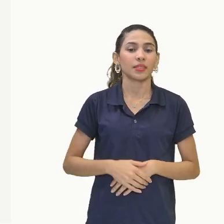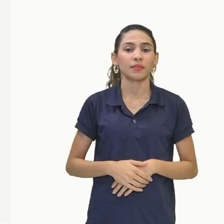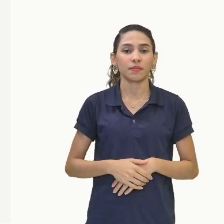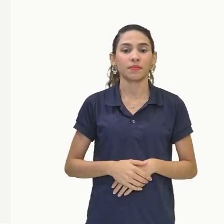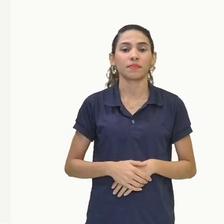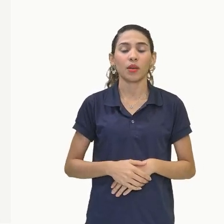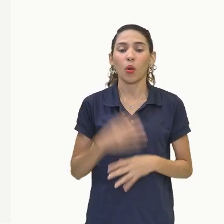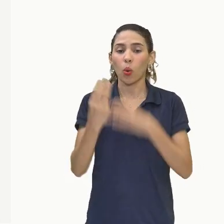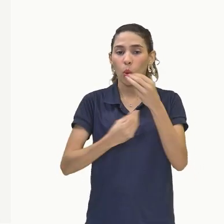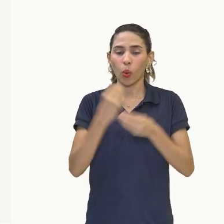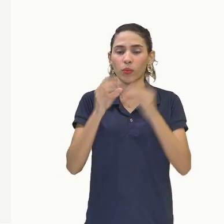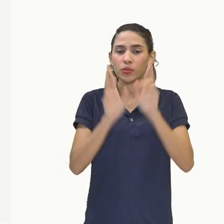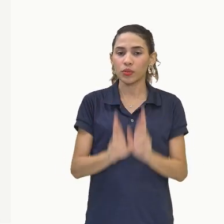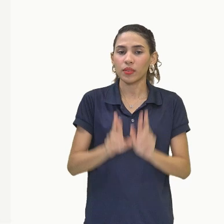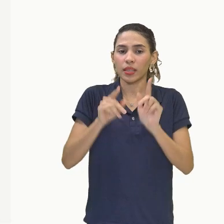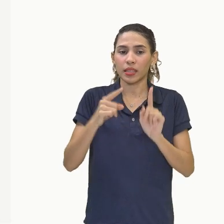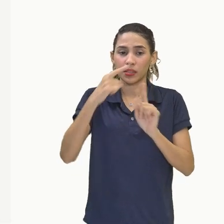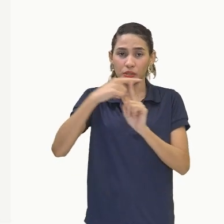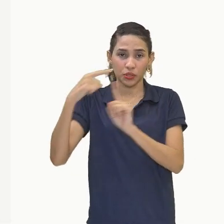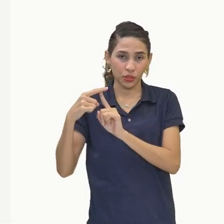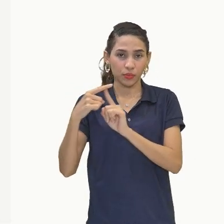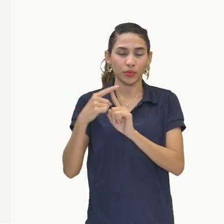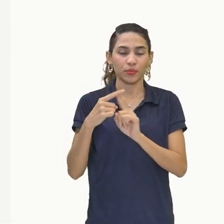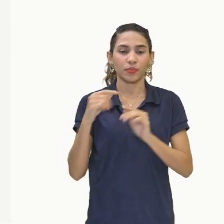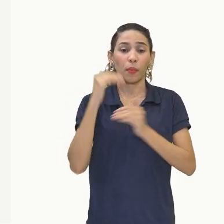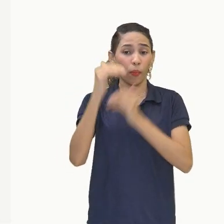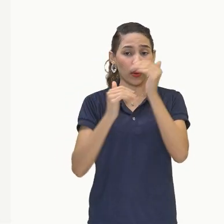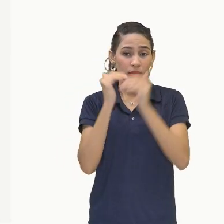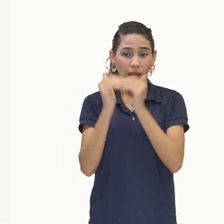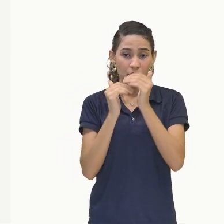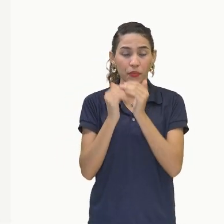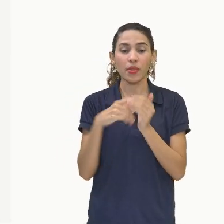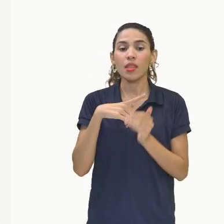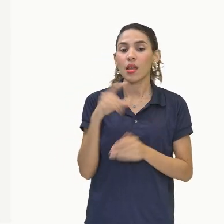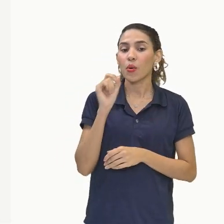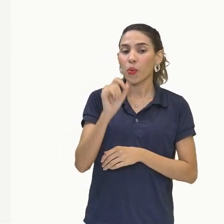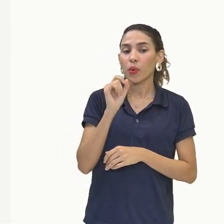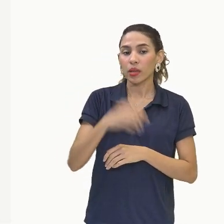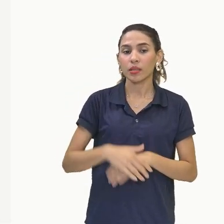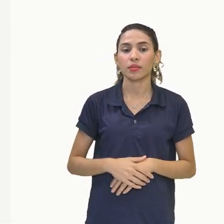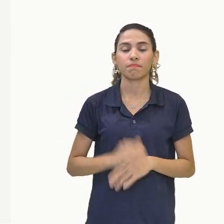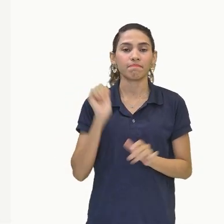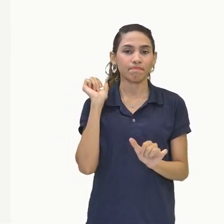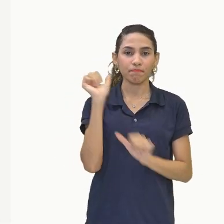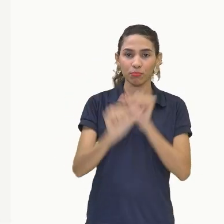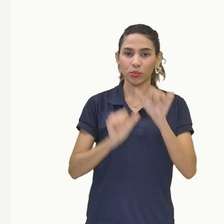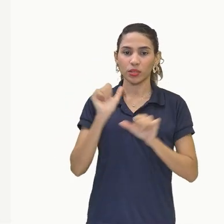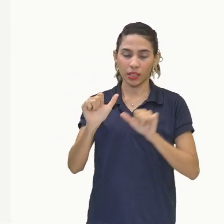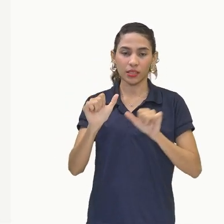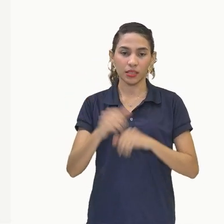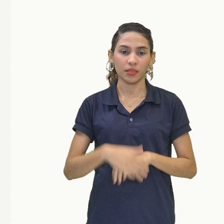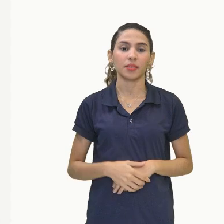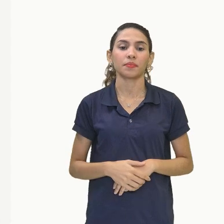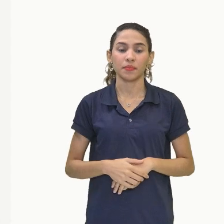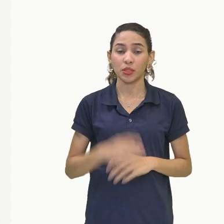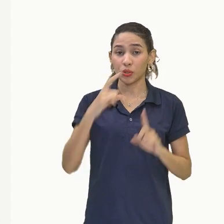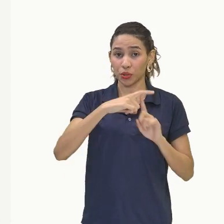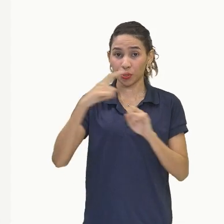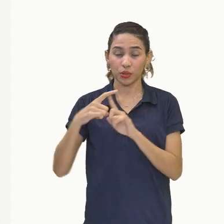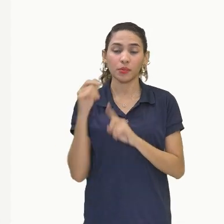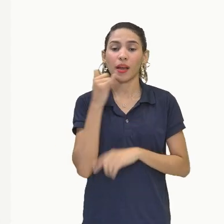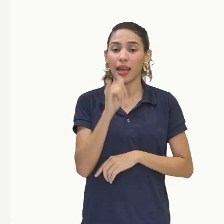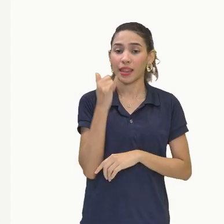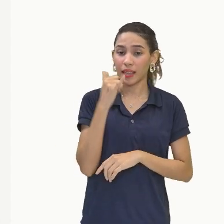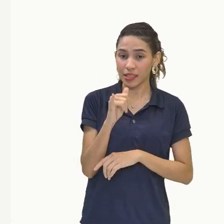meio de diferentes processos, que envolvem o quê? Uma transformação de formas de energia.